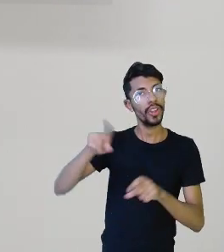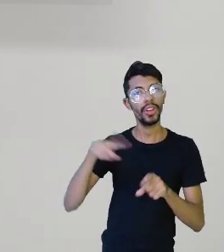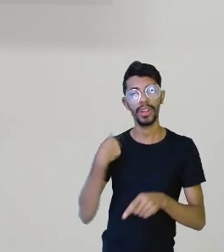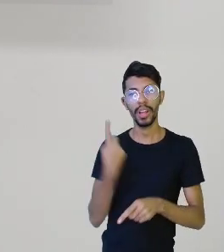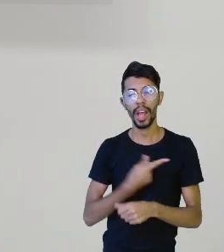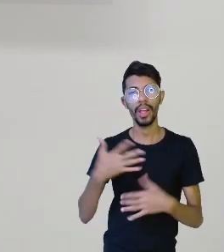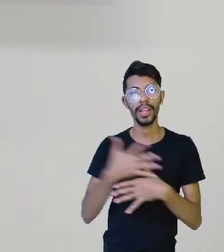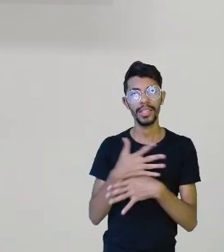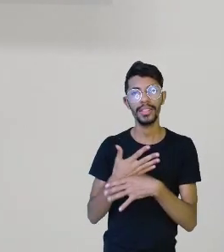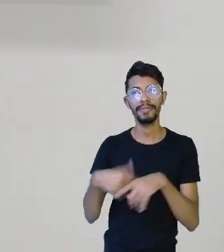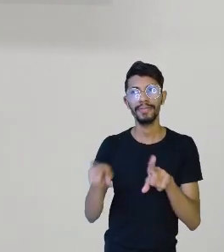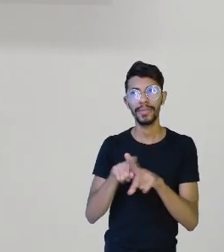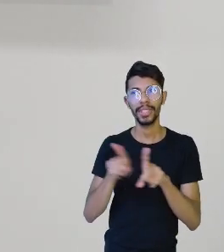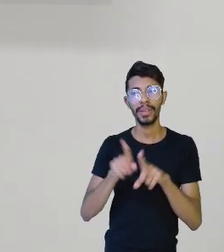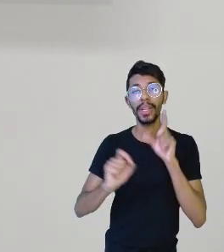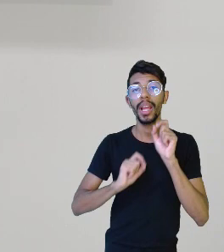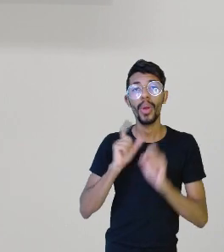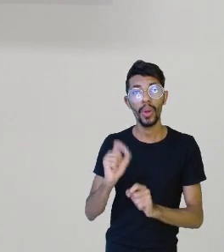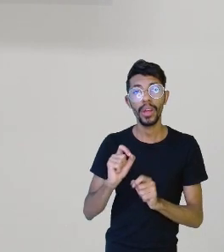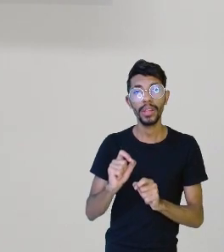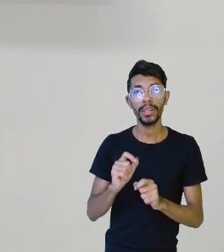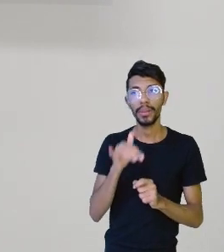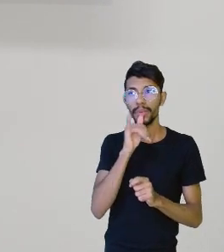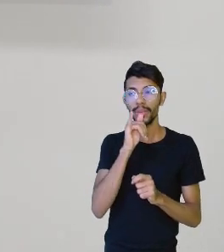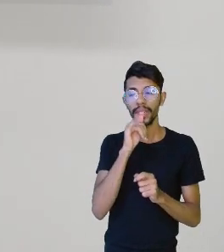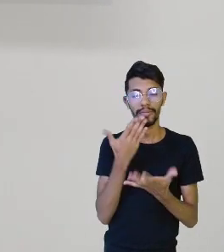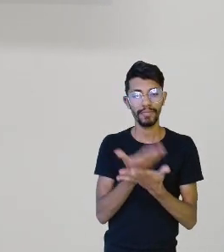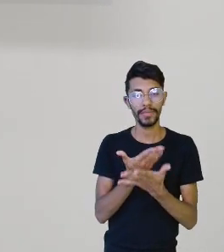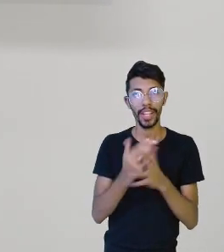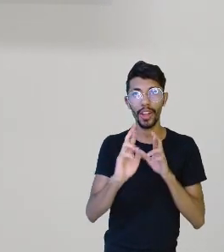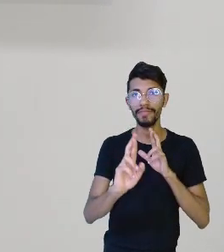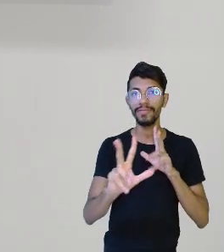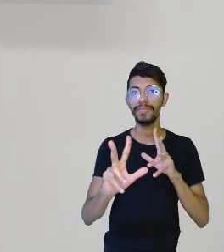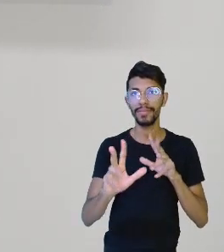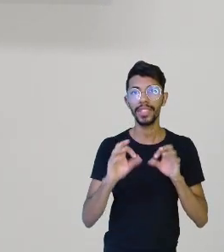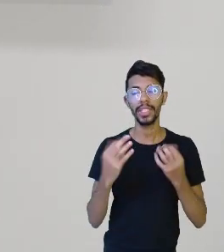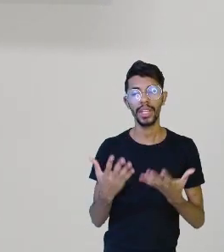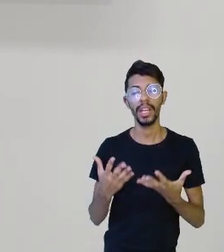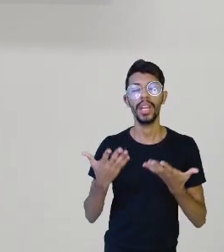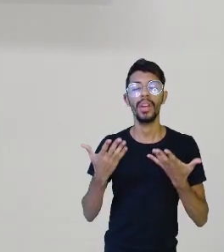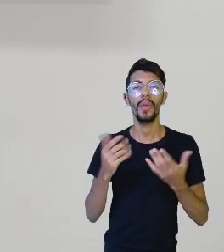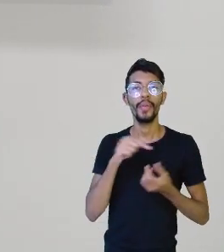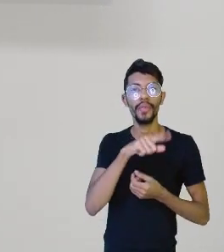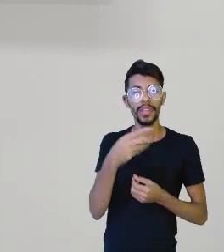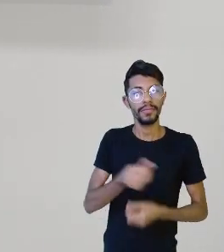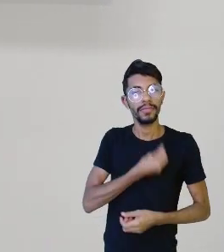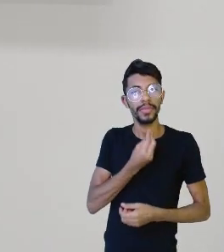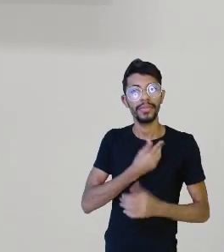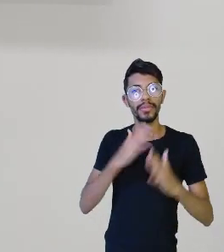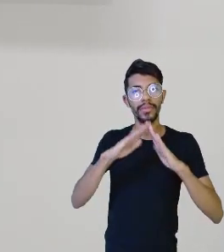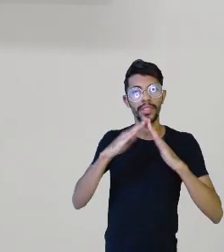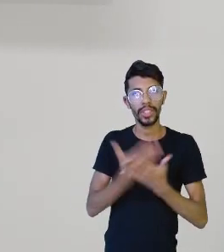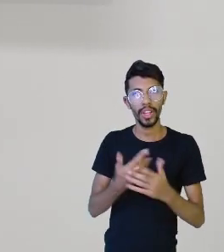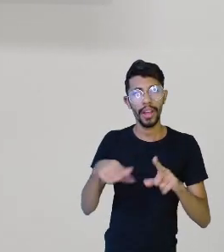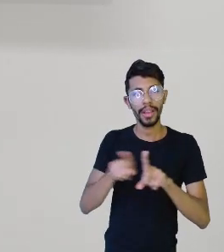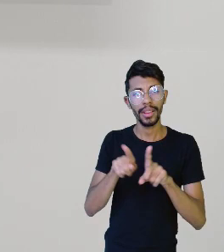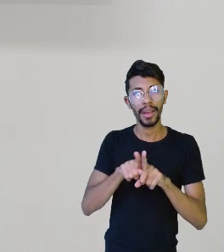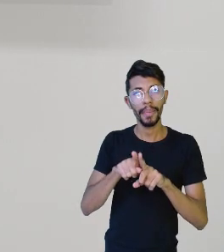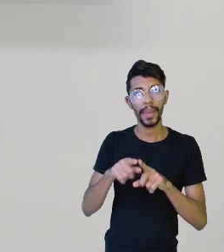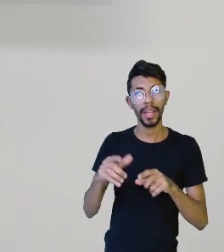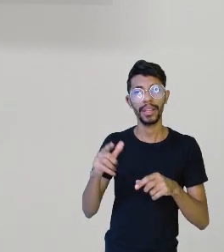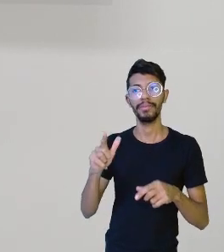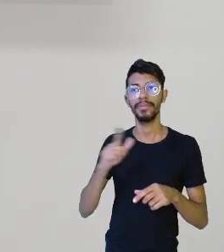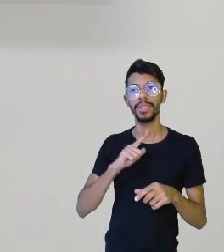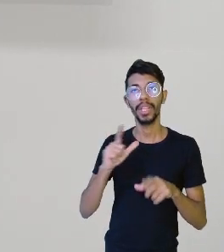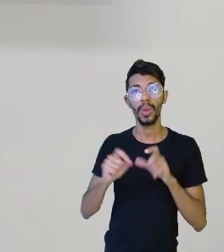cidade, que é um momento de aulas diferenciadas. Então, vocês estão na escola e também recebem a